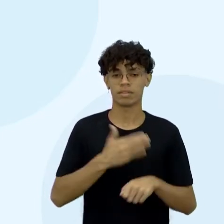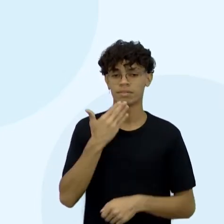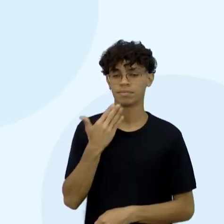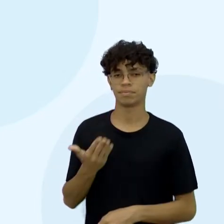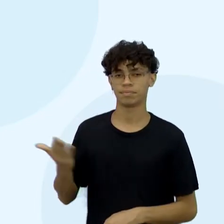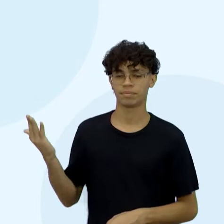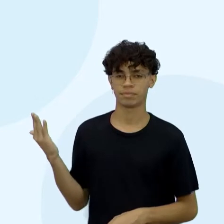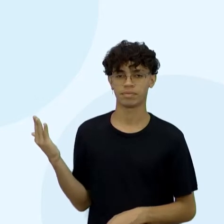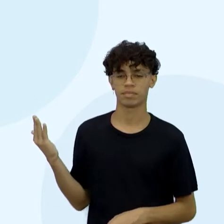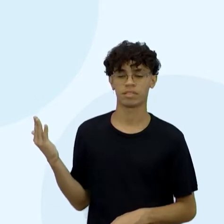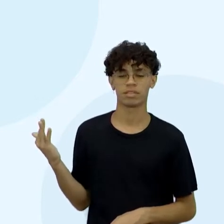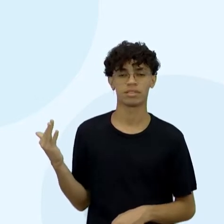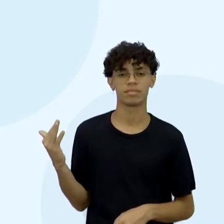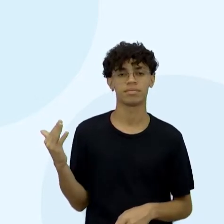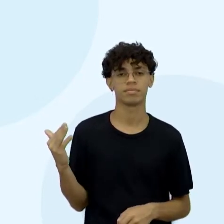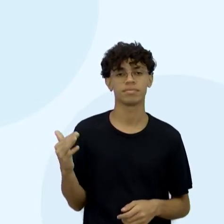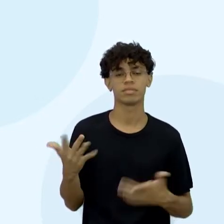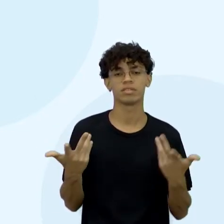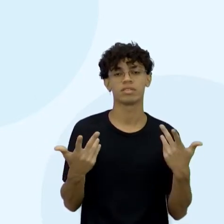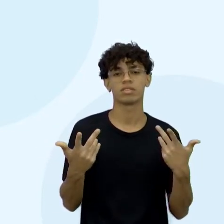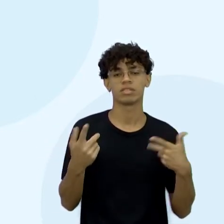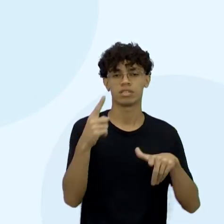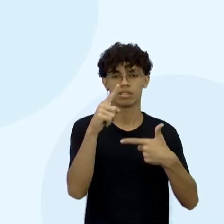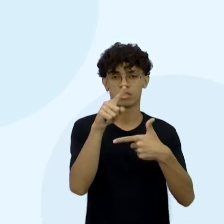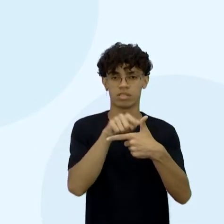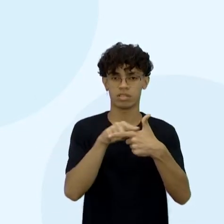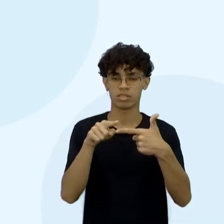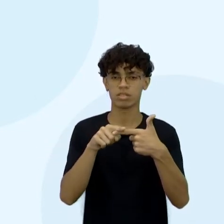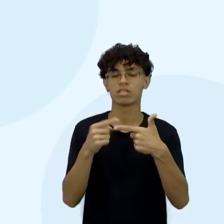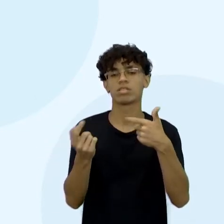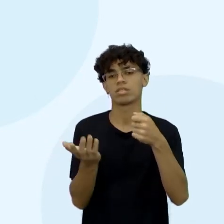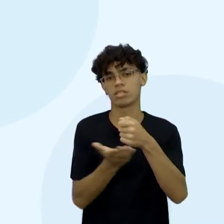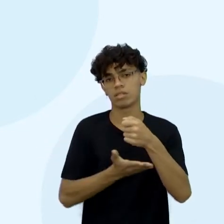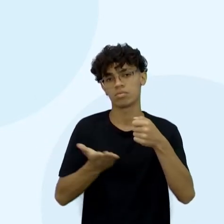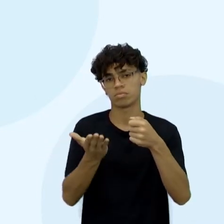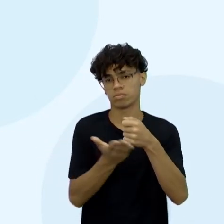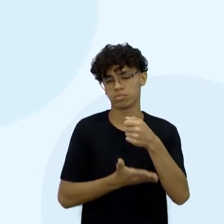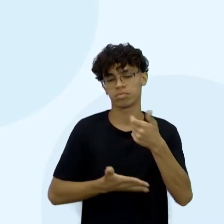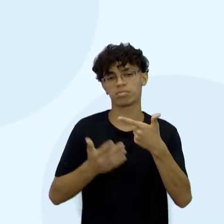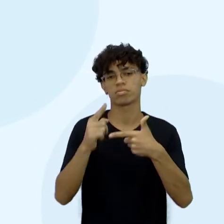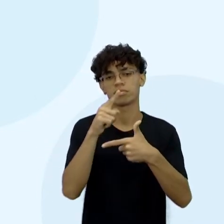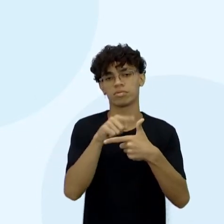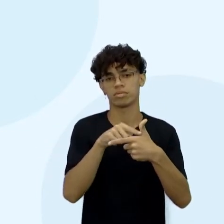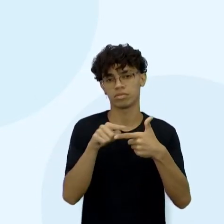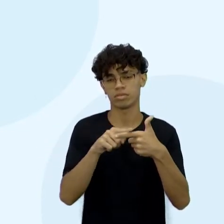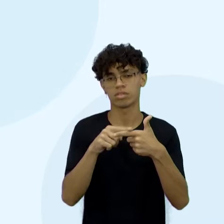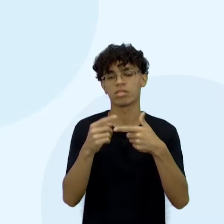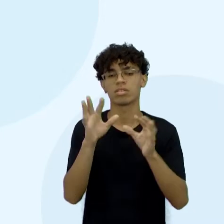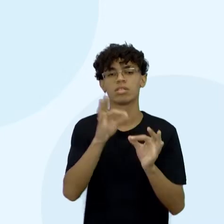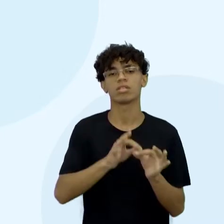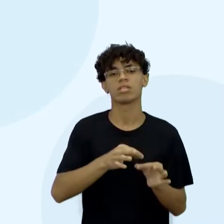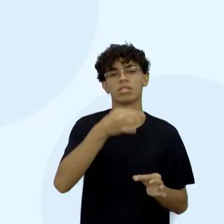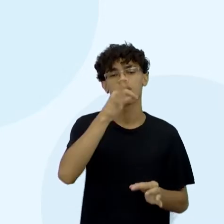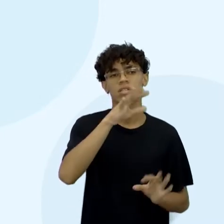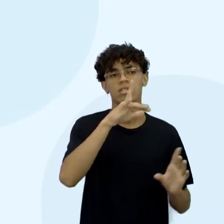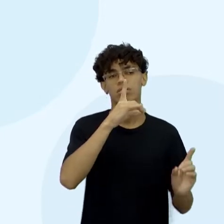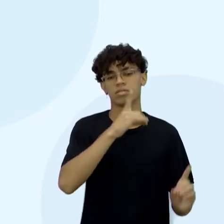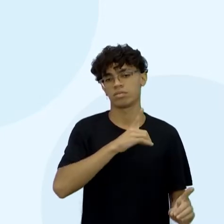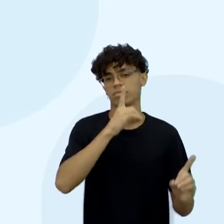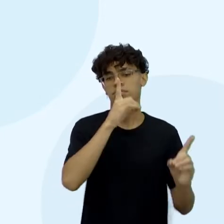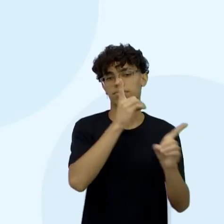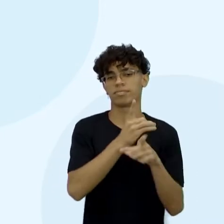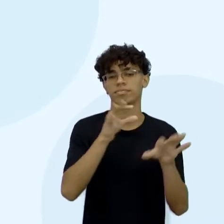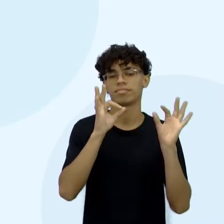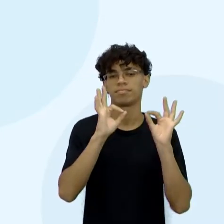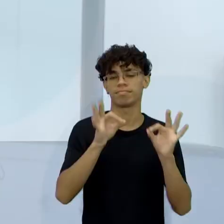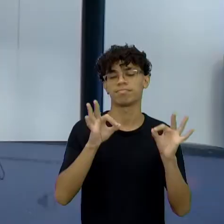né? Dividido por essa... Quer dizer, esta base mais esta base, dividido por essa altura, você vai encontrar a área, tá